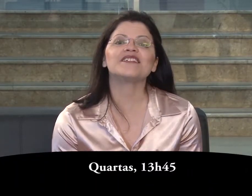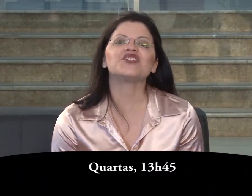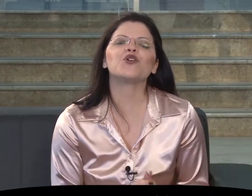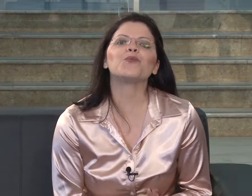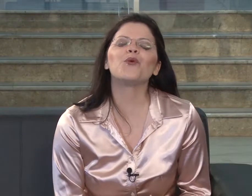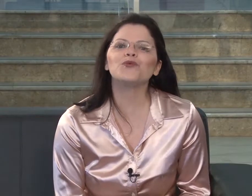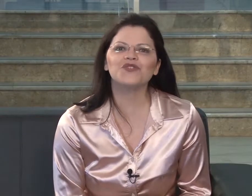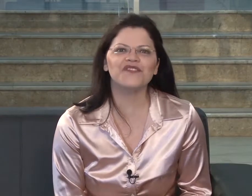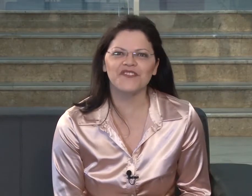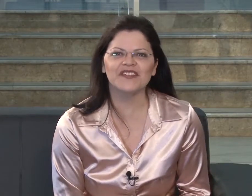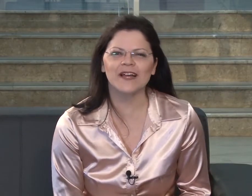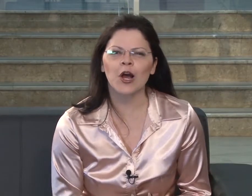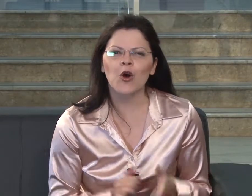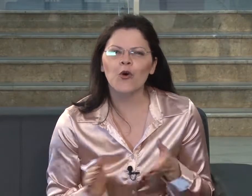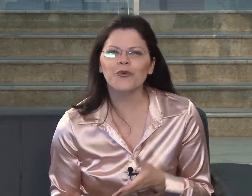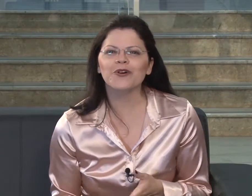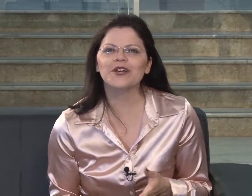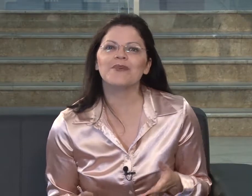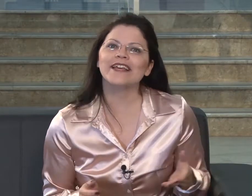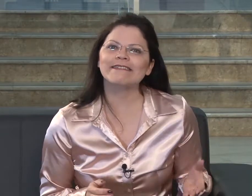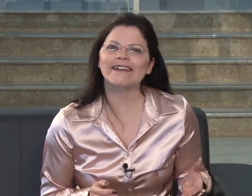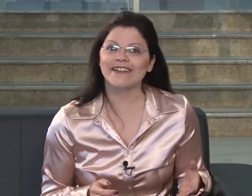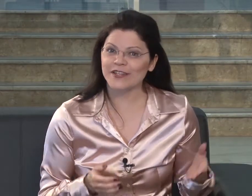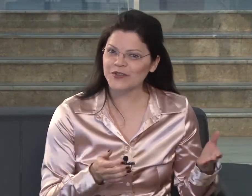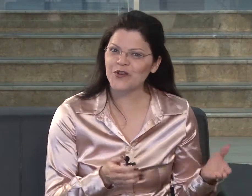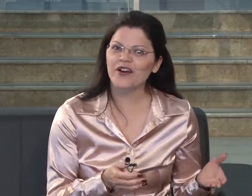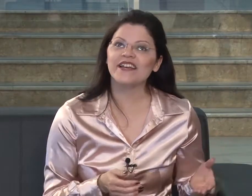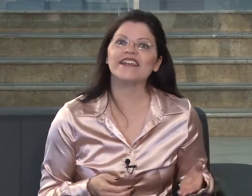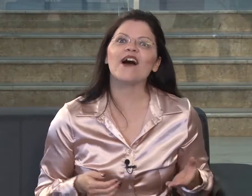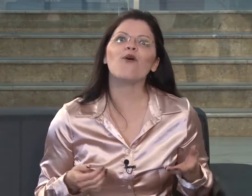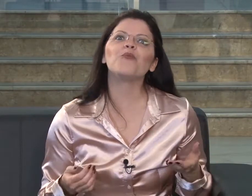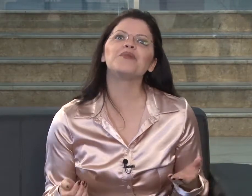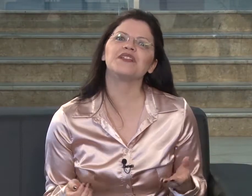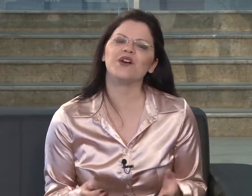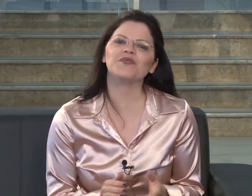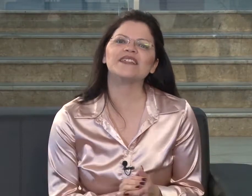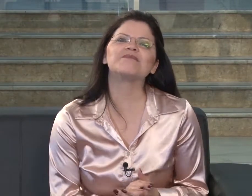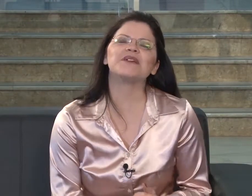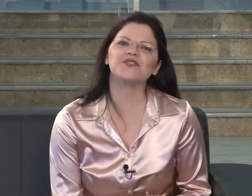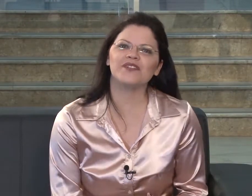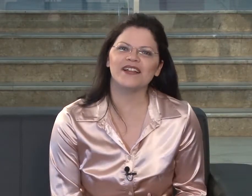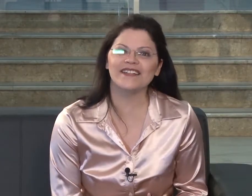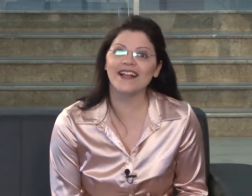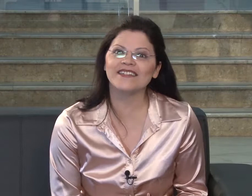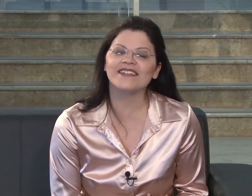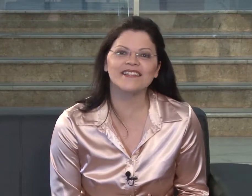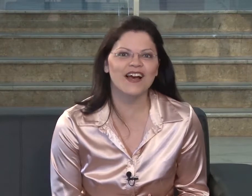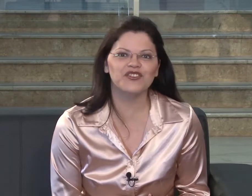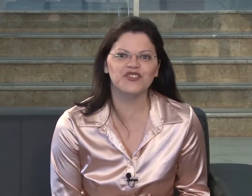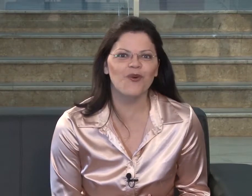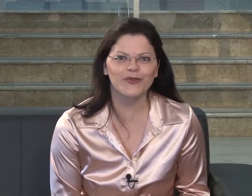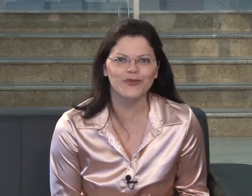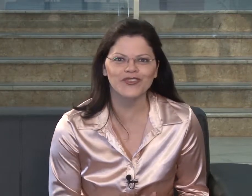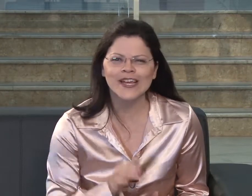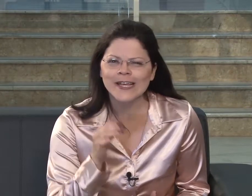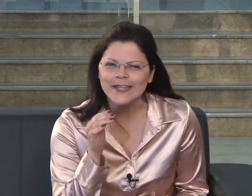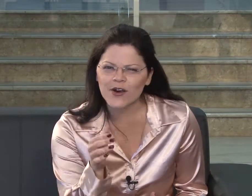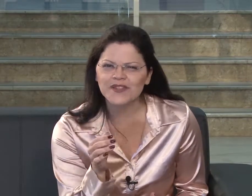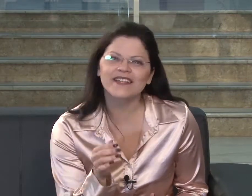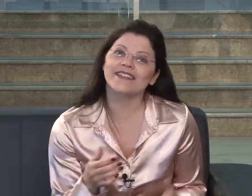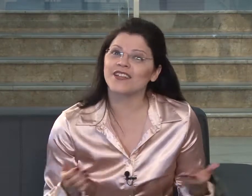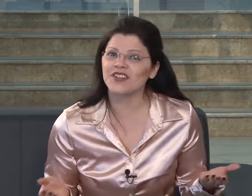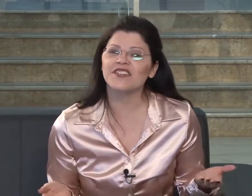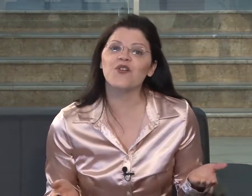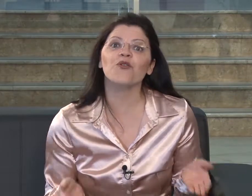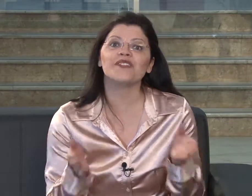você assiste ao Ponto de Vista, um programa que traz a história e a opinião das personalidades da cidade de Guarulhos.